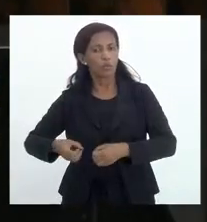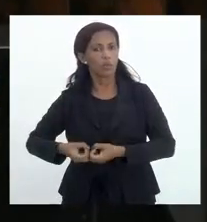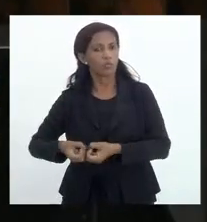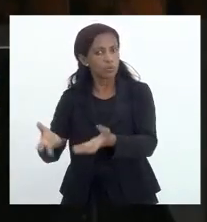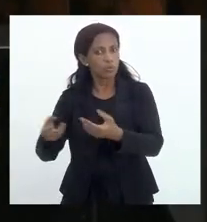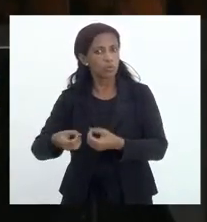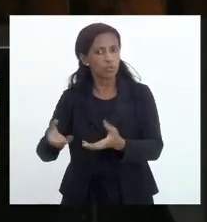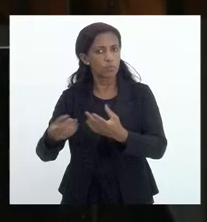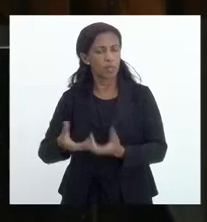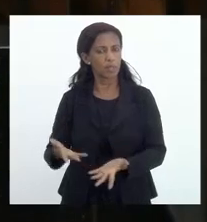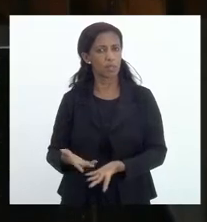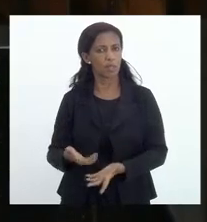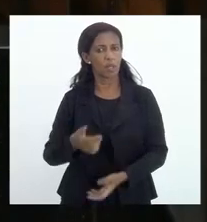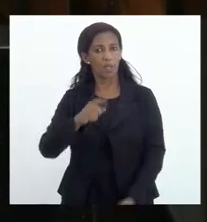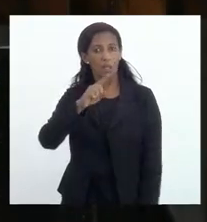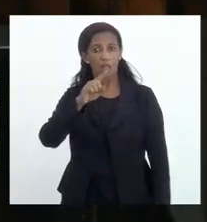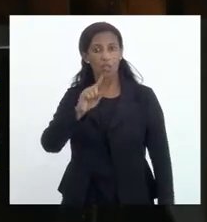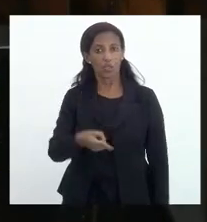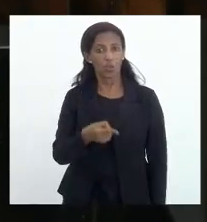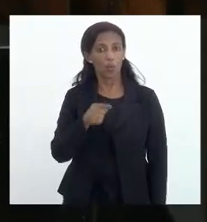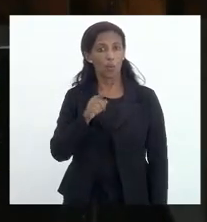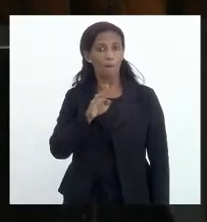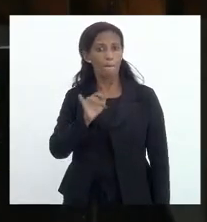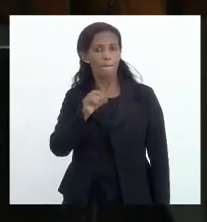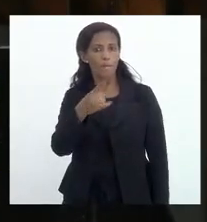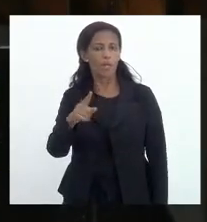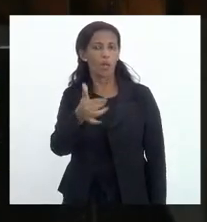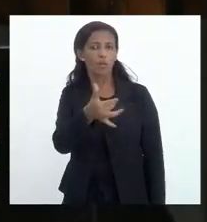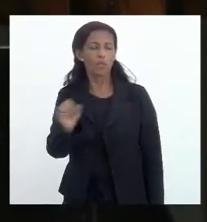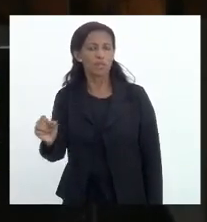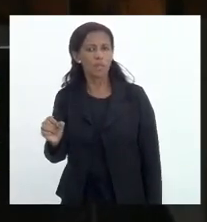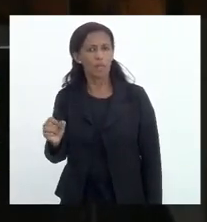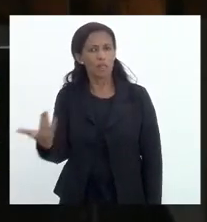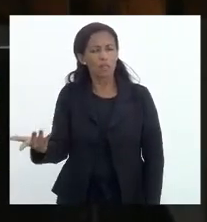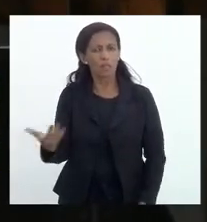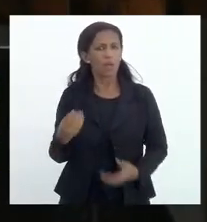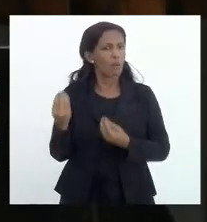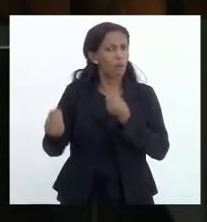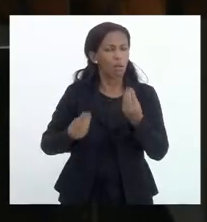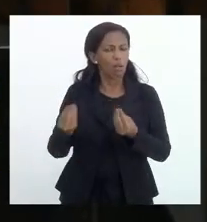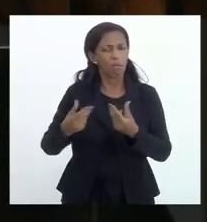Estado é de 1 bilhão e 100 por ano a menor. Então, portanto,